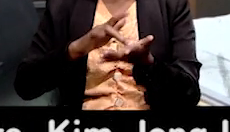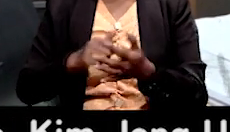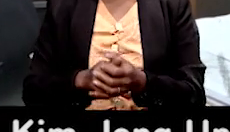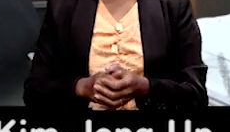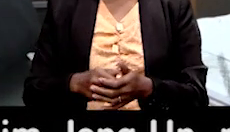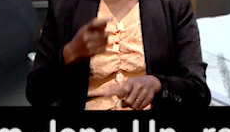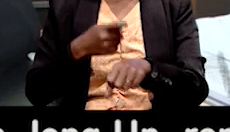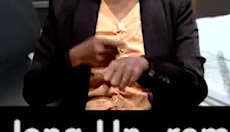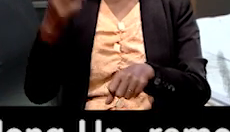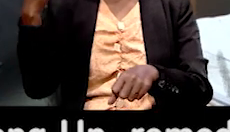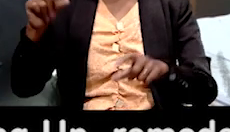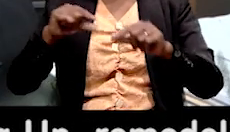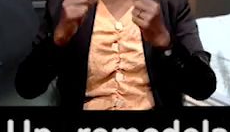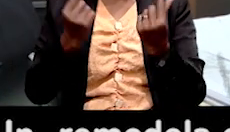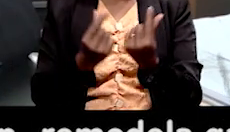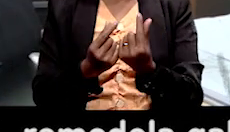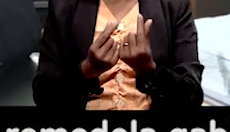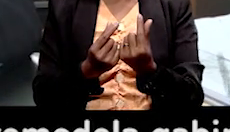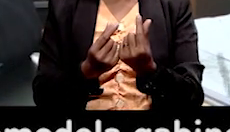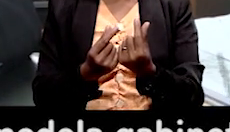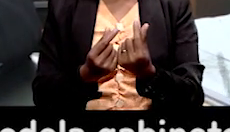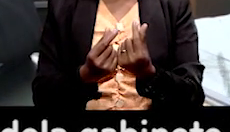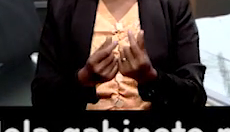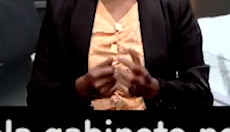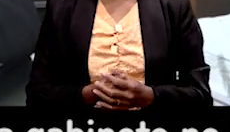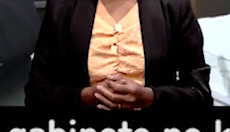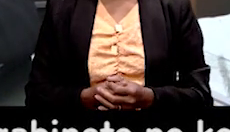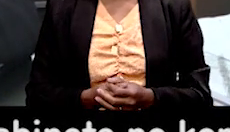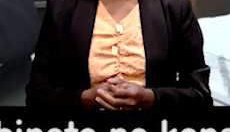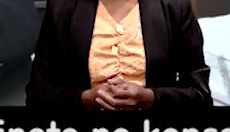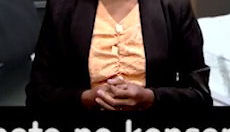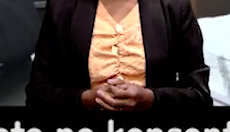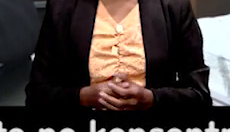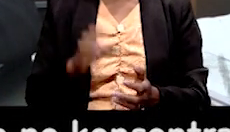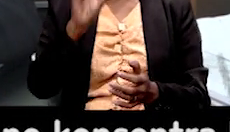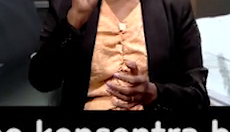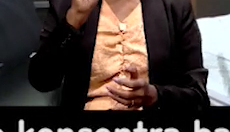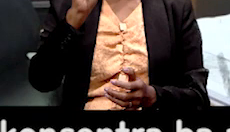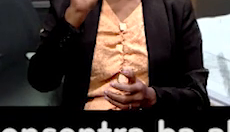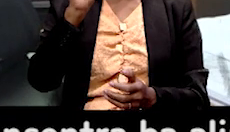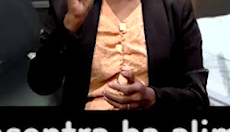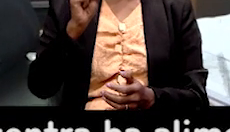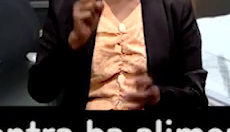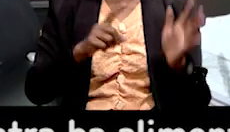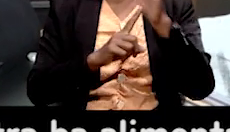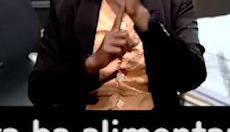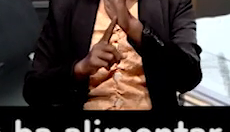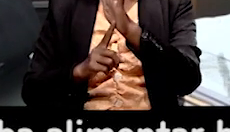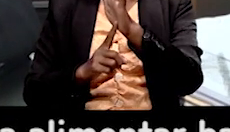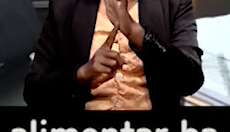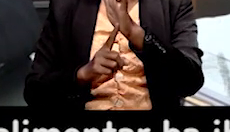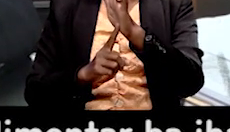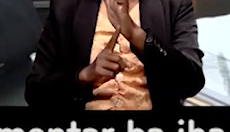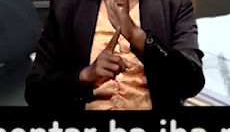kedas, ekipa mutu, oho o emesi, sira to oba o emesi, dira sauna yang